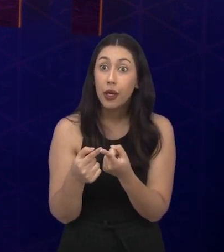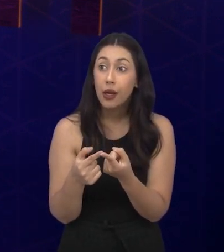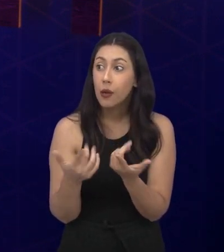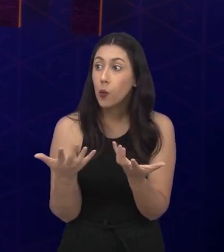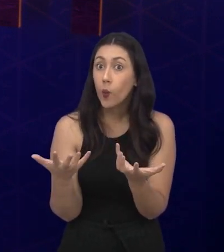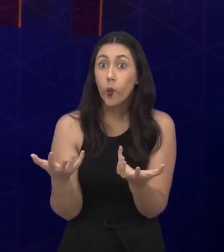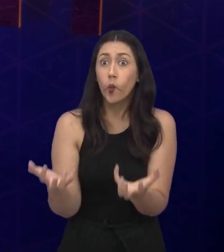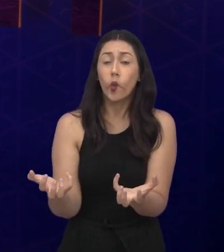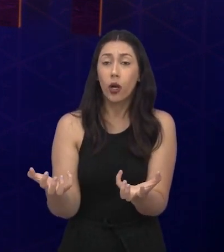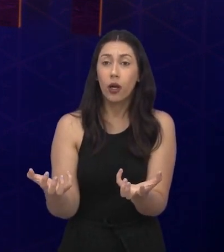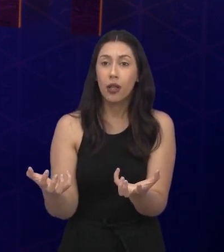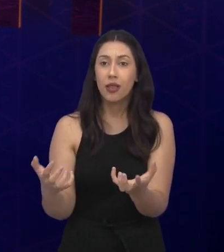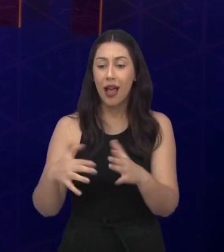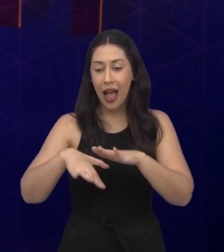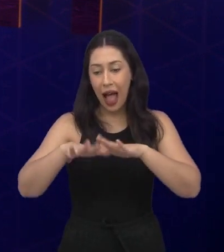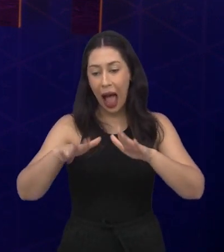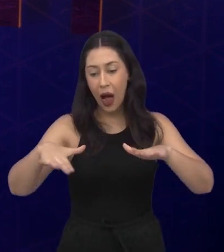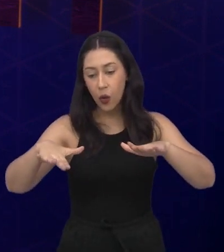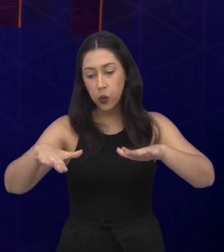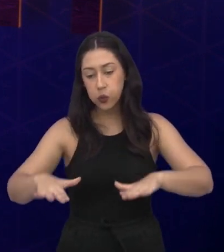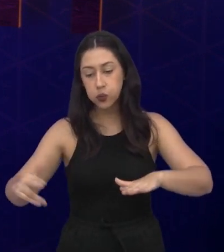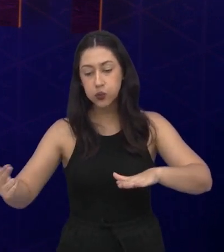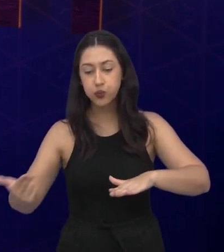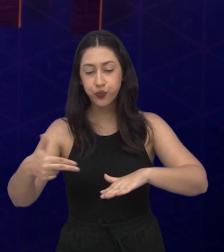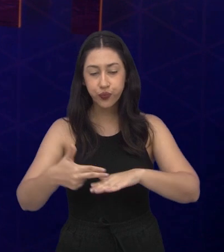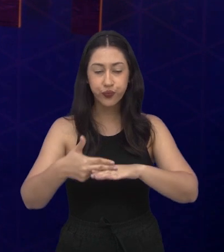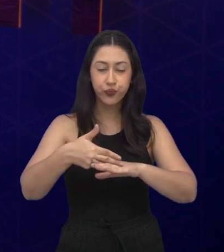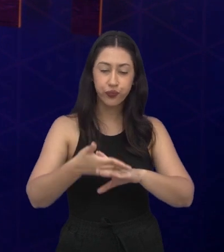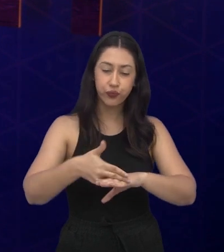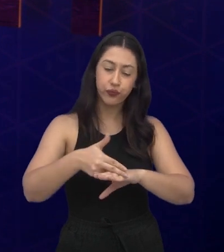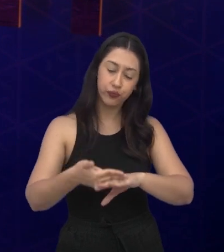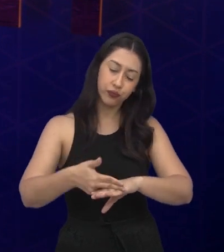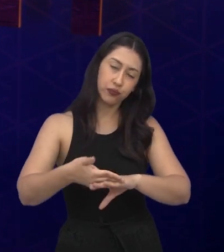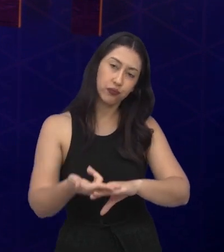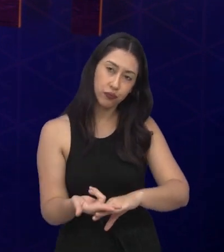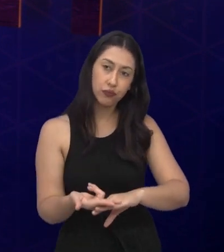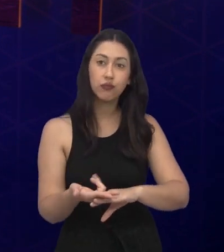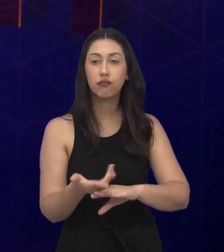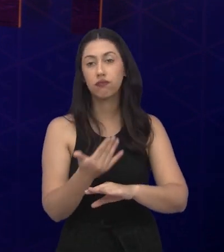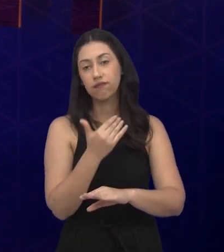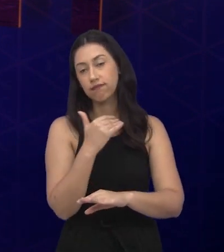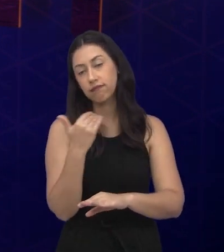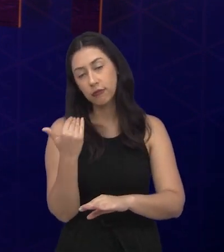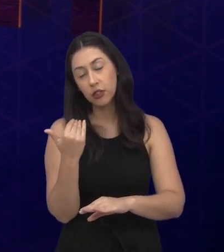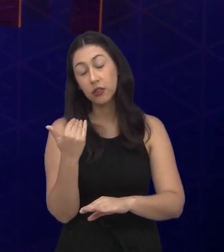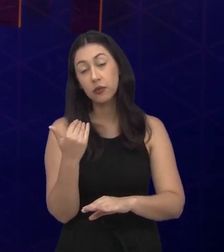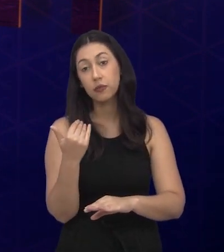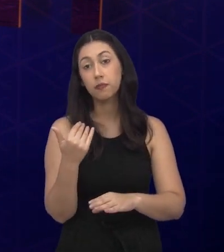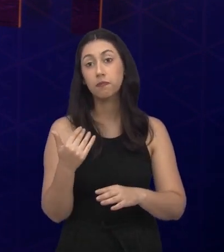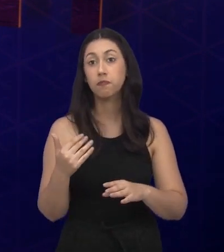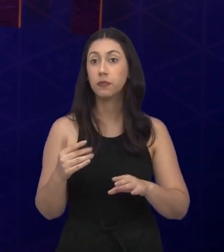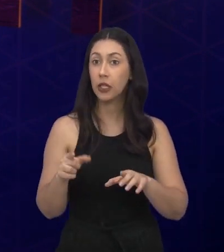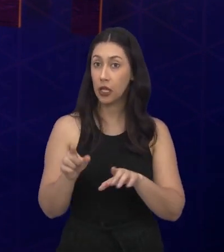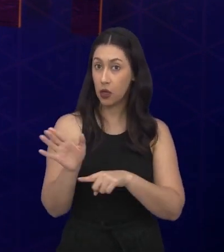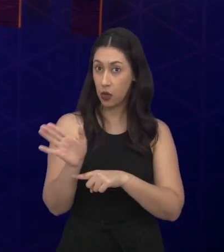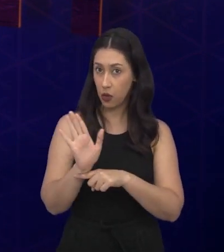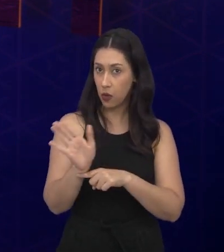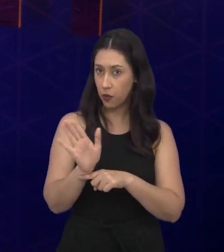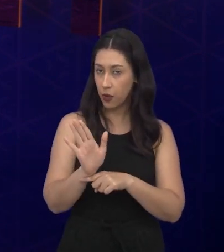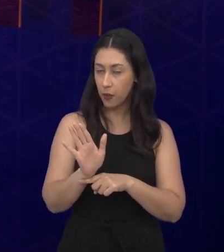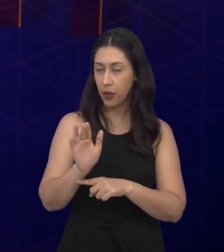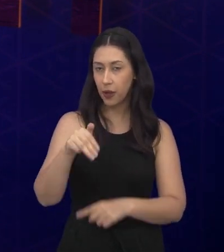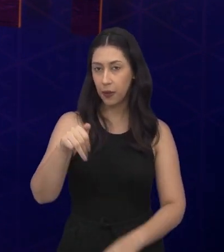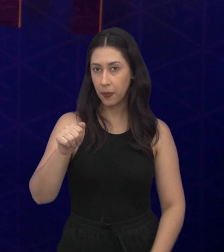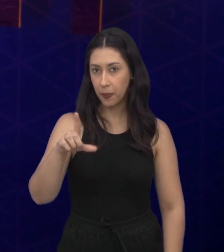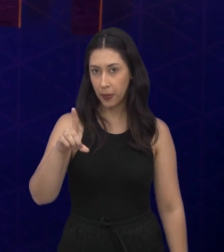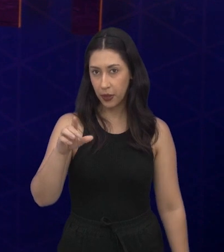causa dessa seca, né? Ficaram encalhados, perderam o território, enfim, acabaram morrendo por causa disso. E o Mad Max,